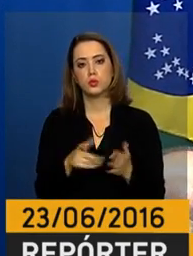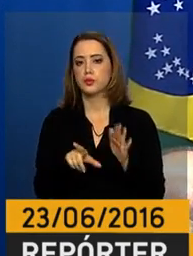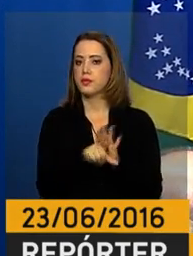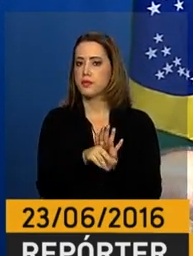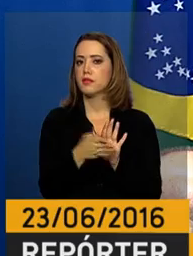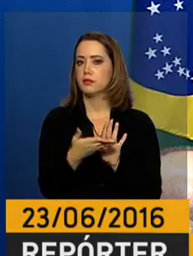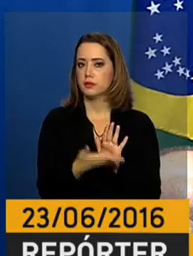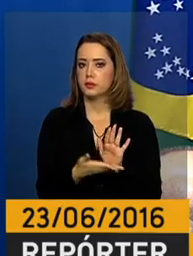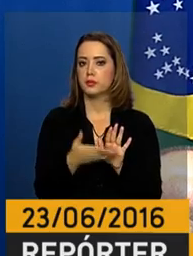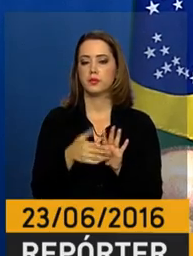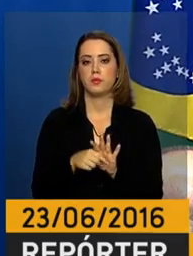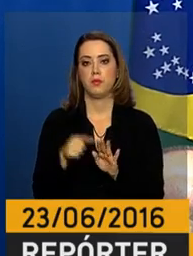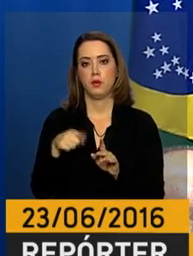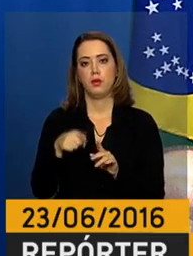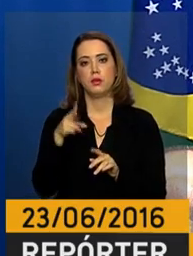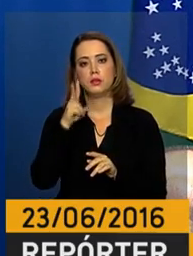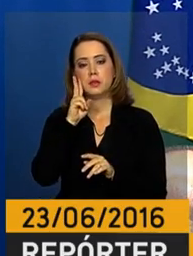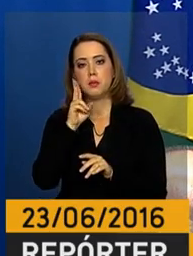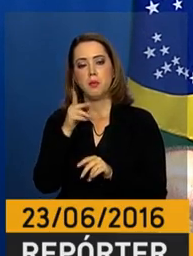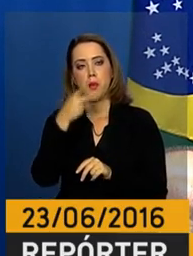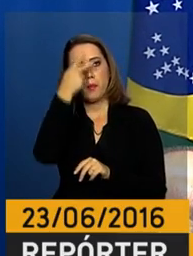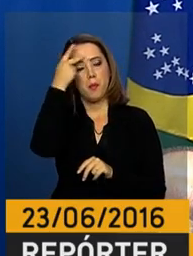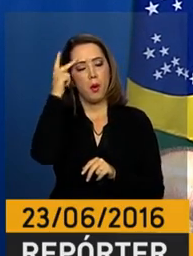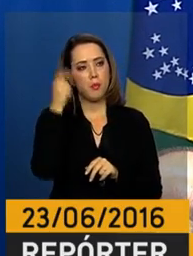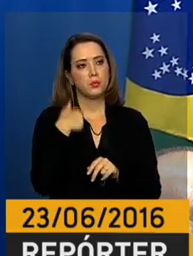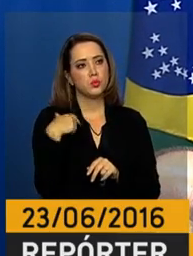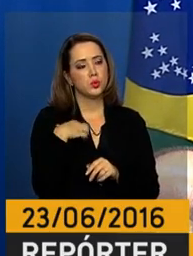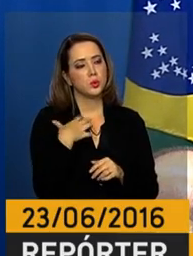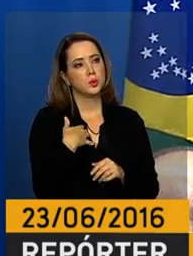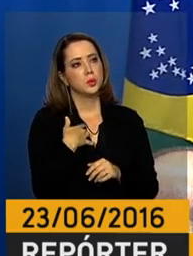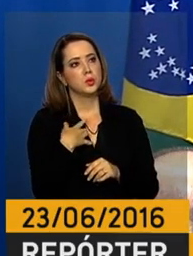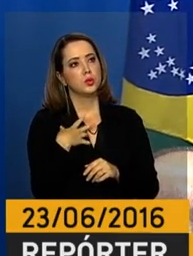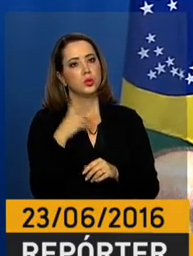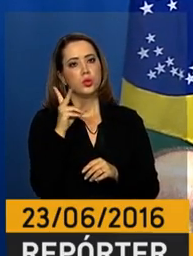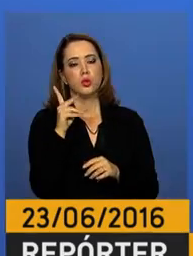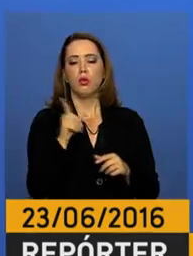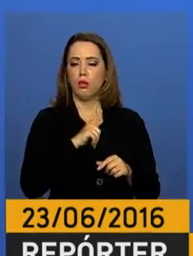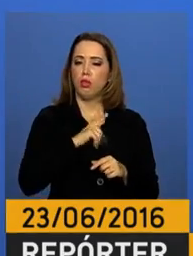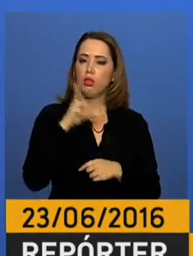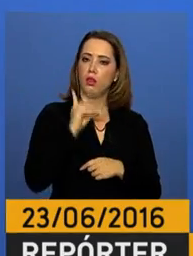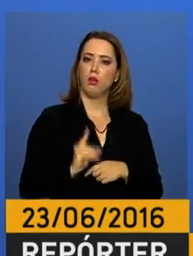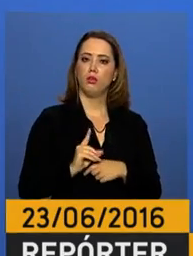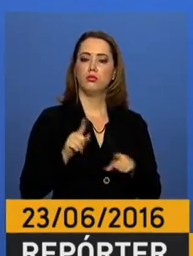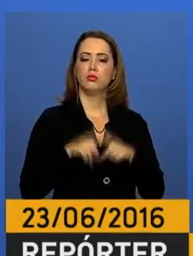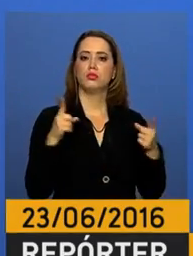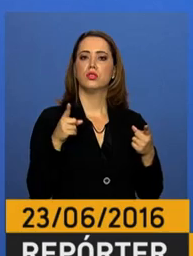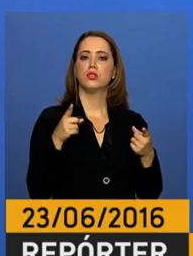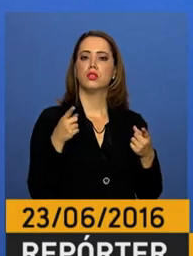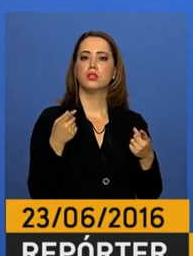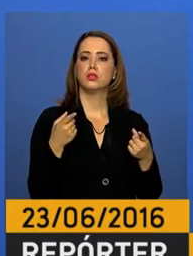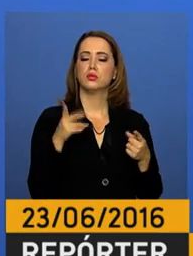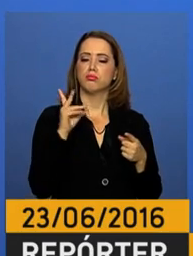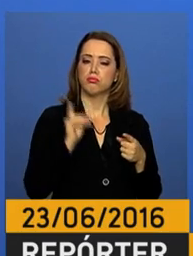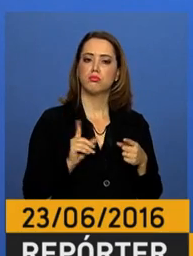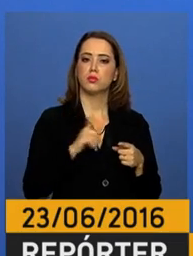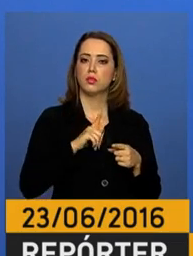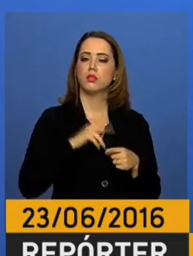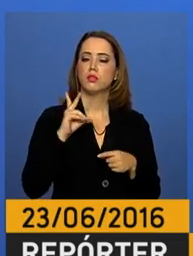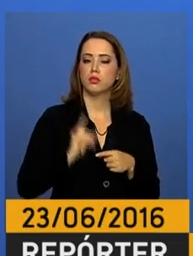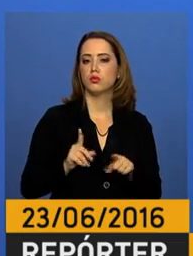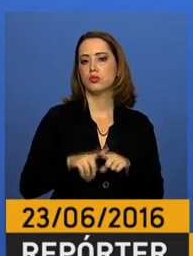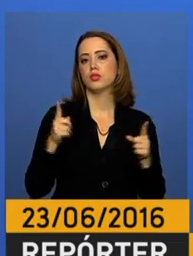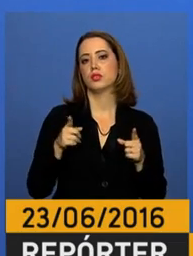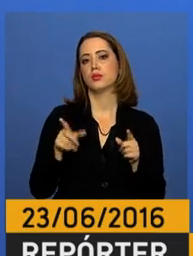aquele que se visse agredido pela omissão constitucional ou administrativa